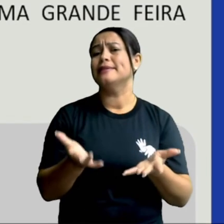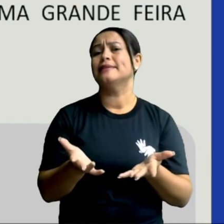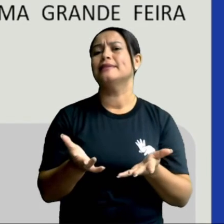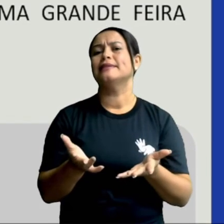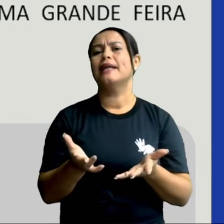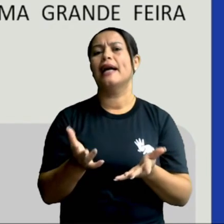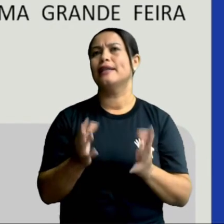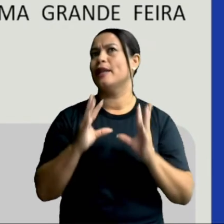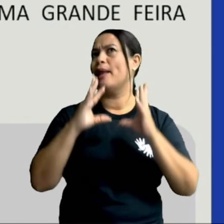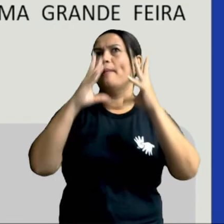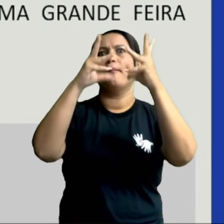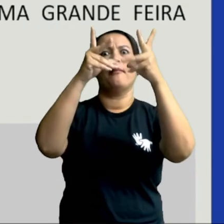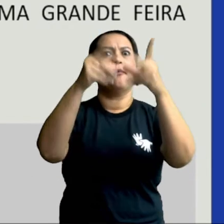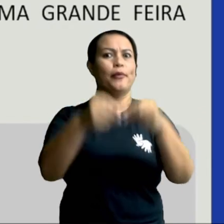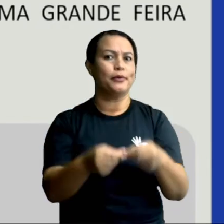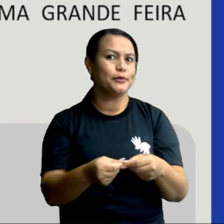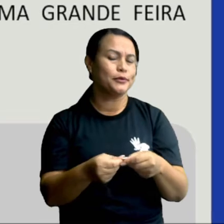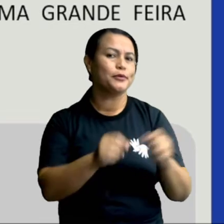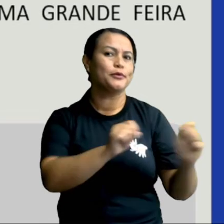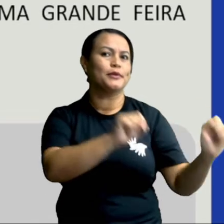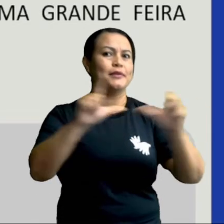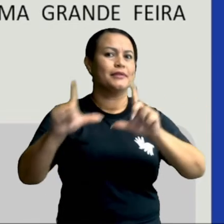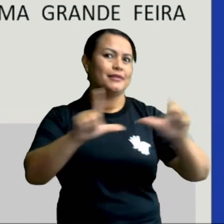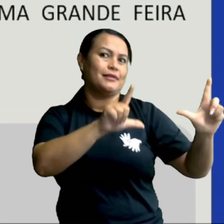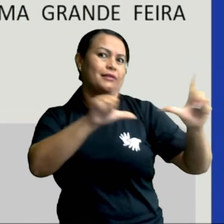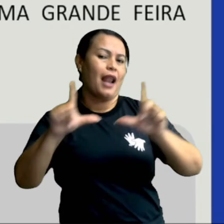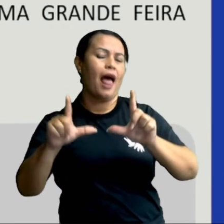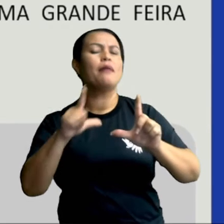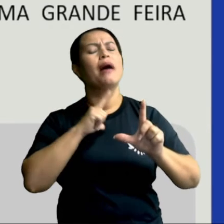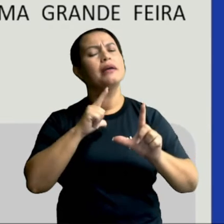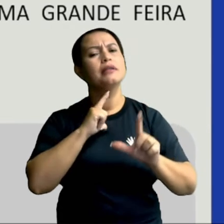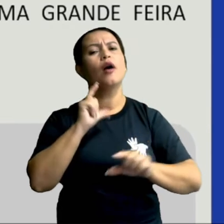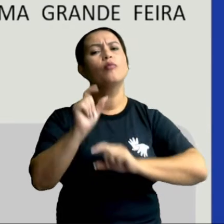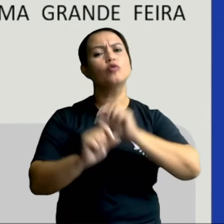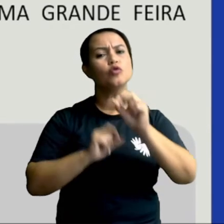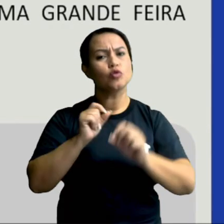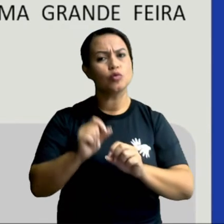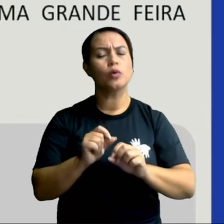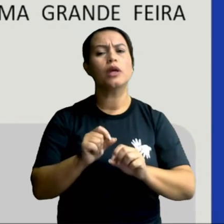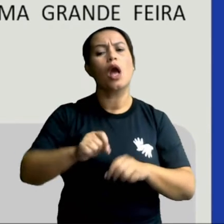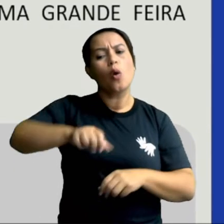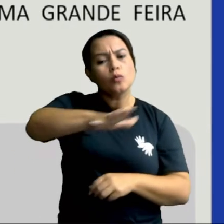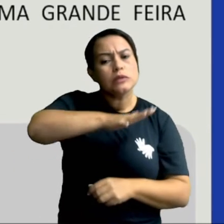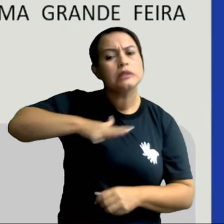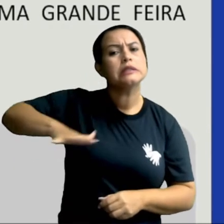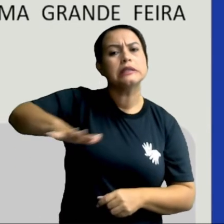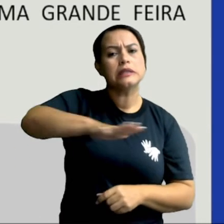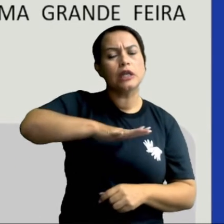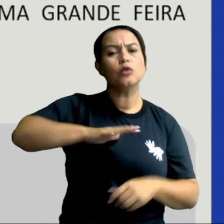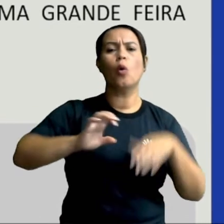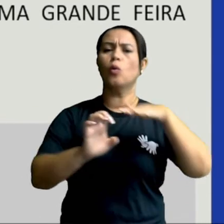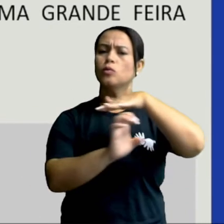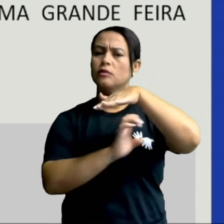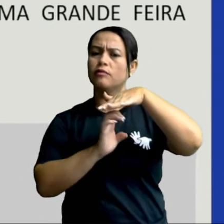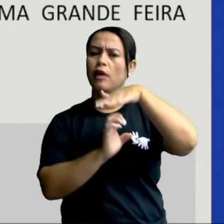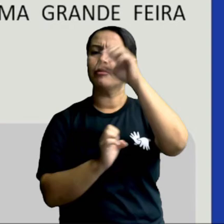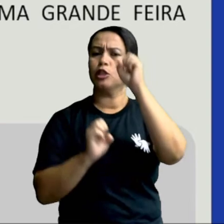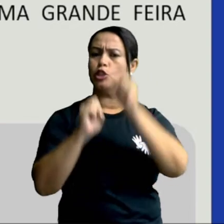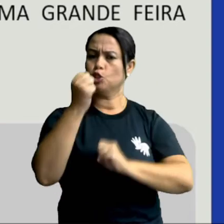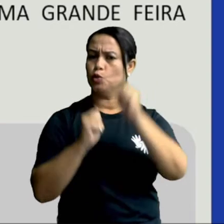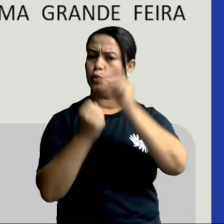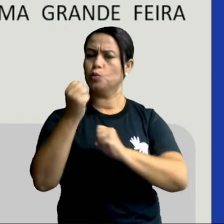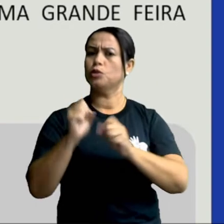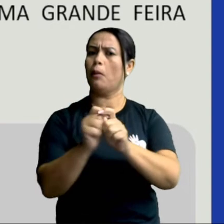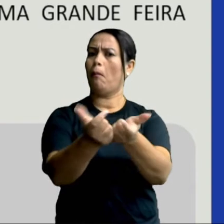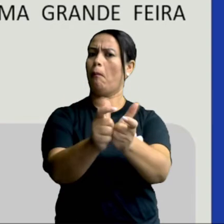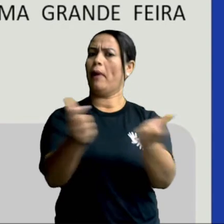tudo aqui dentro do nosso slide, tá? Mas nós temos um setor de fábricas, né? Um setor industrial muito